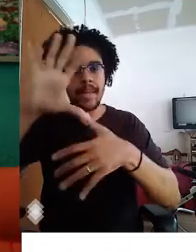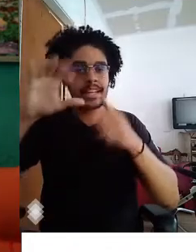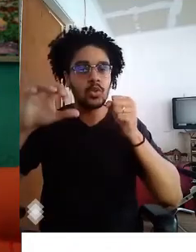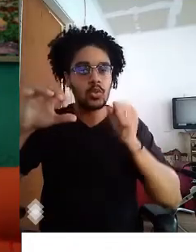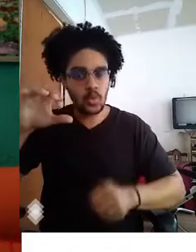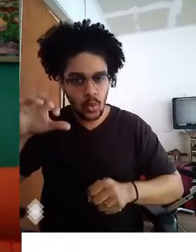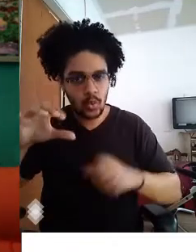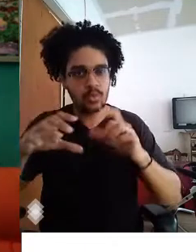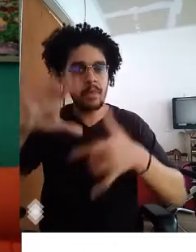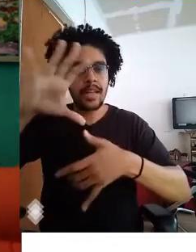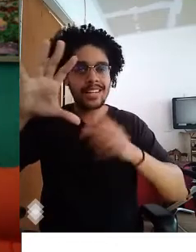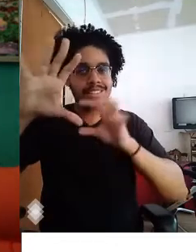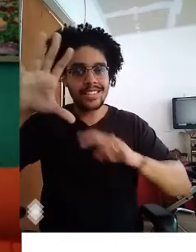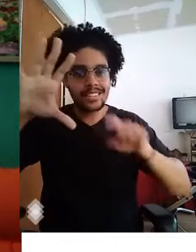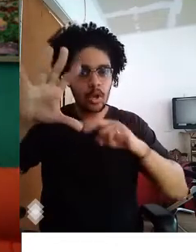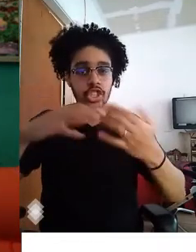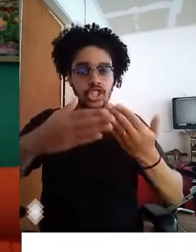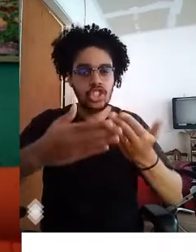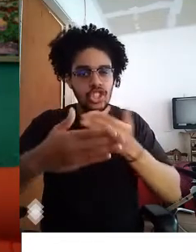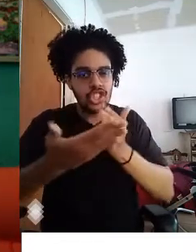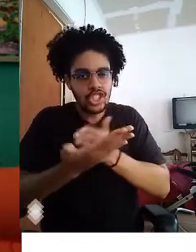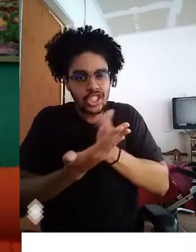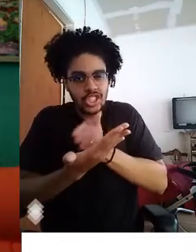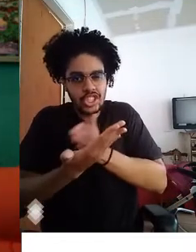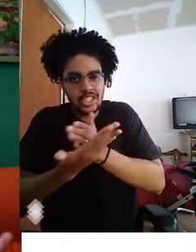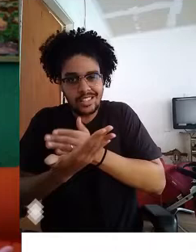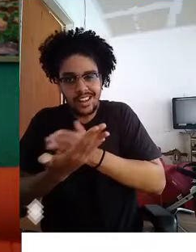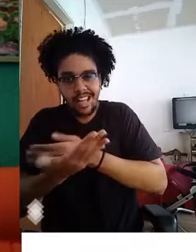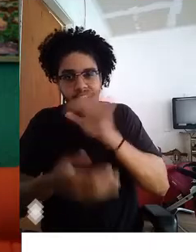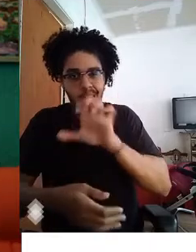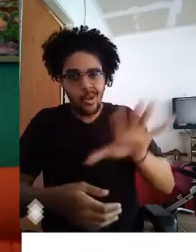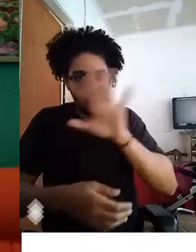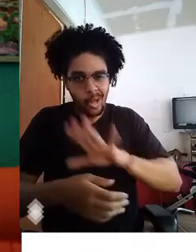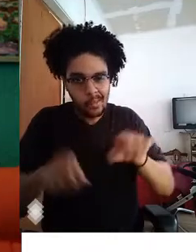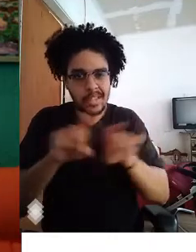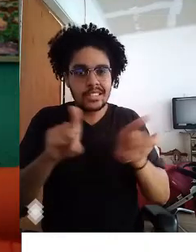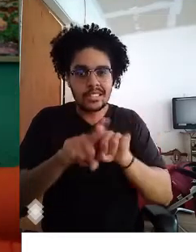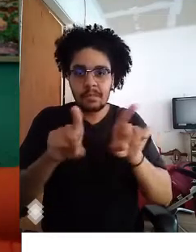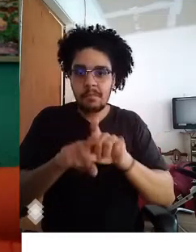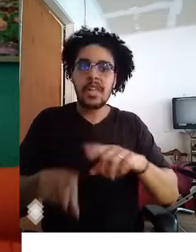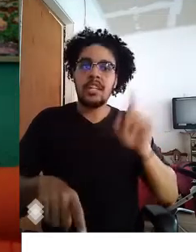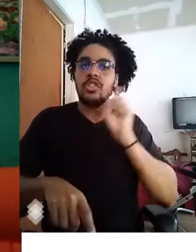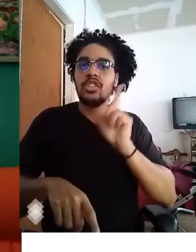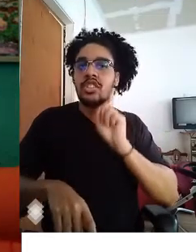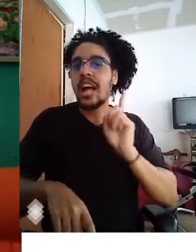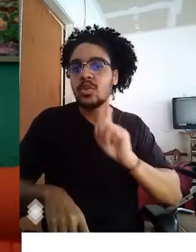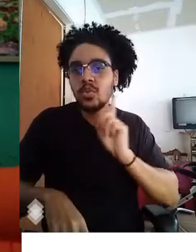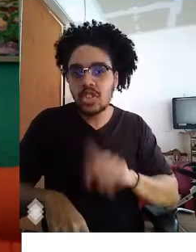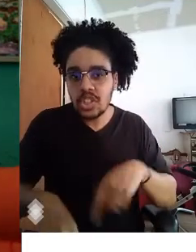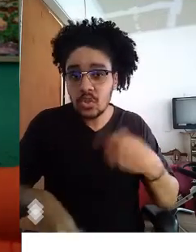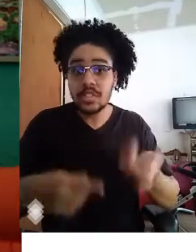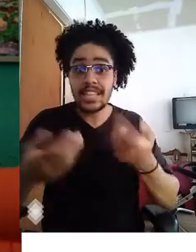isso, essas estratégias retiram o protagonismo da Europa dos Estados Unidos e a